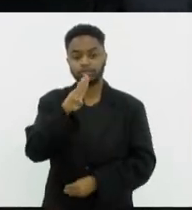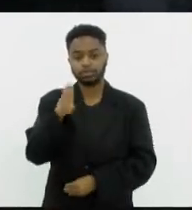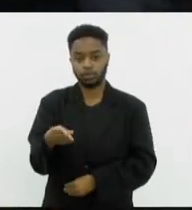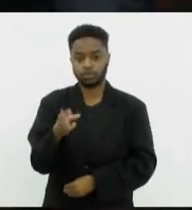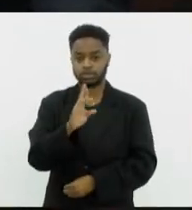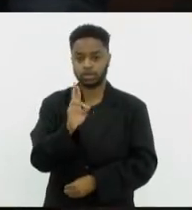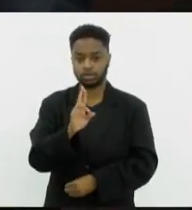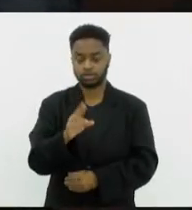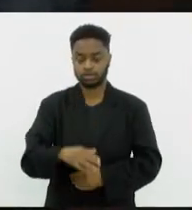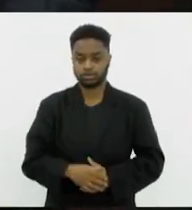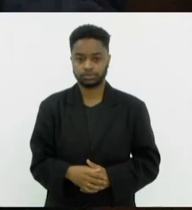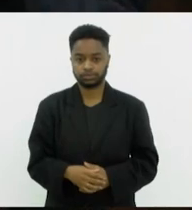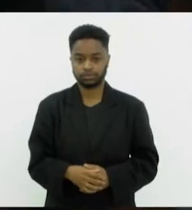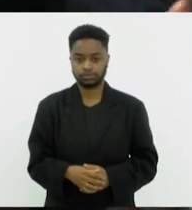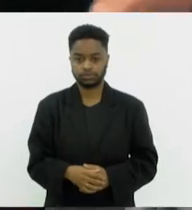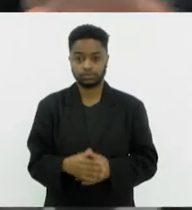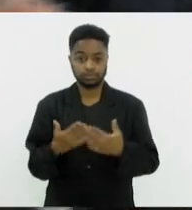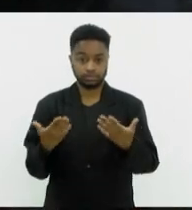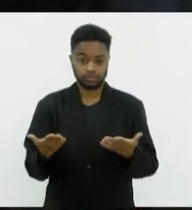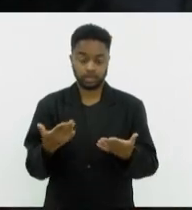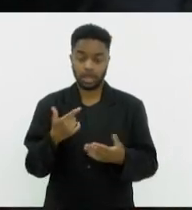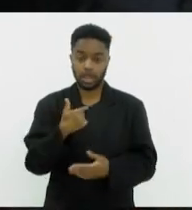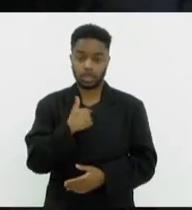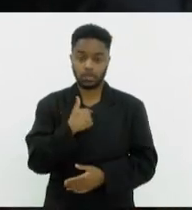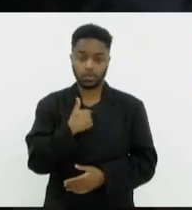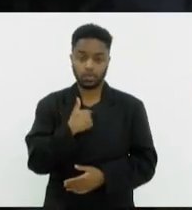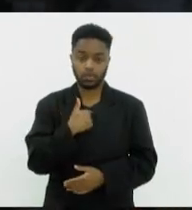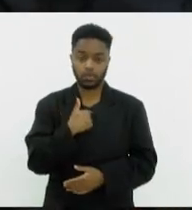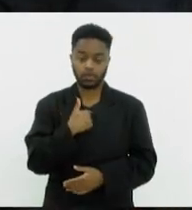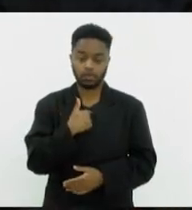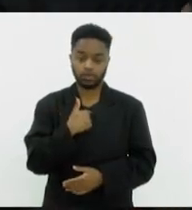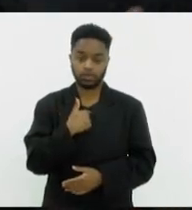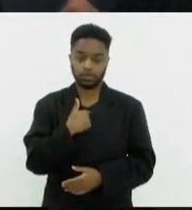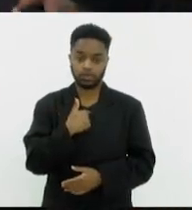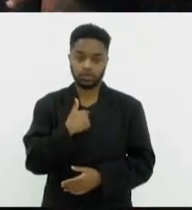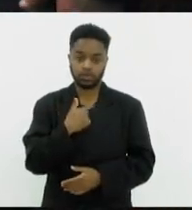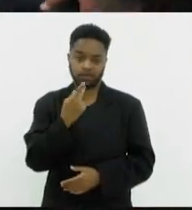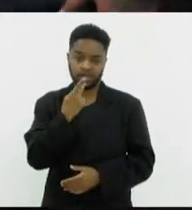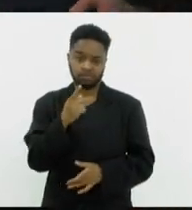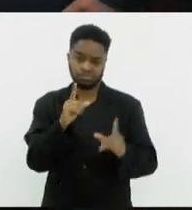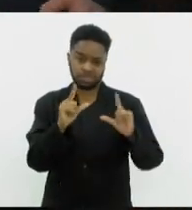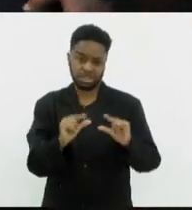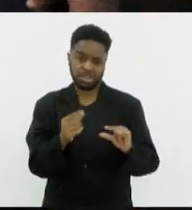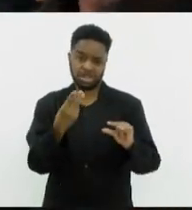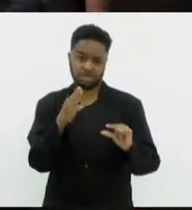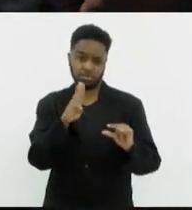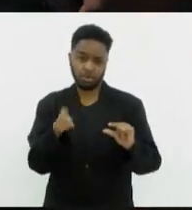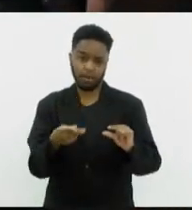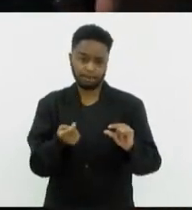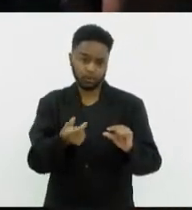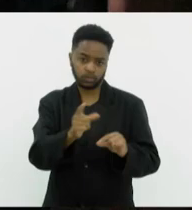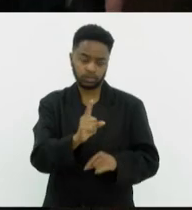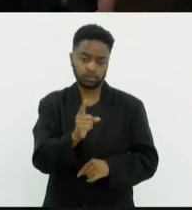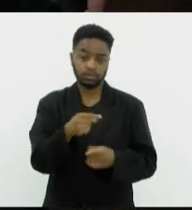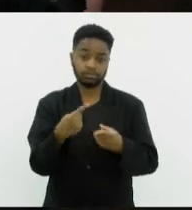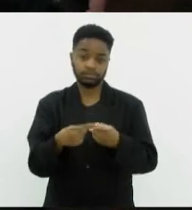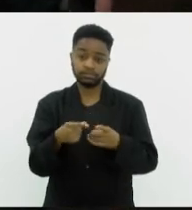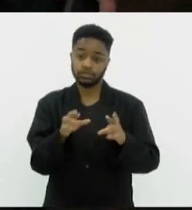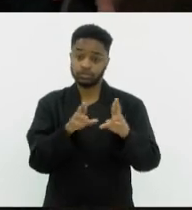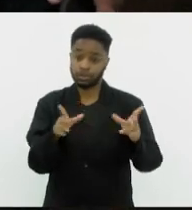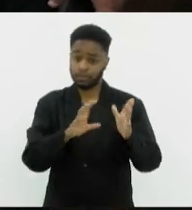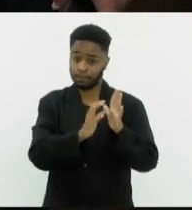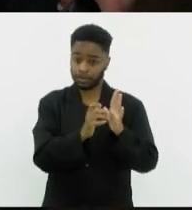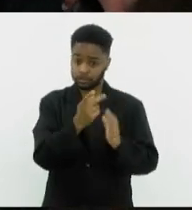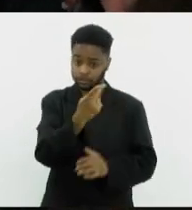milhões de reais. E eu não estou aqui minorizando 3 milhões de reais, não. Porque, diferente do partido de